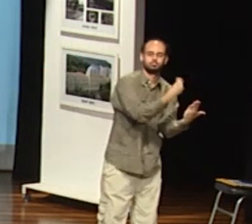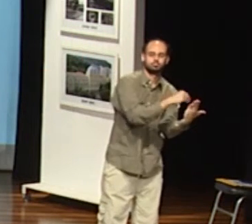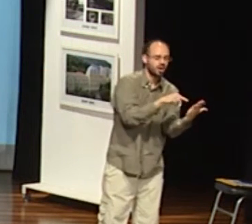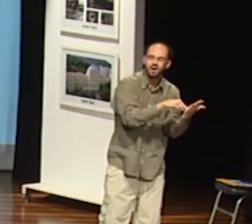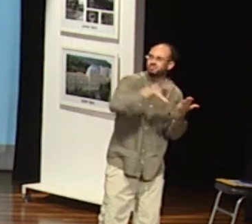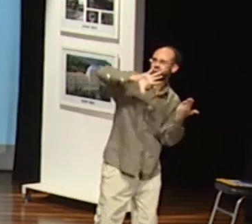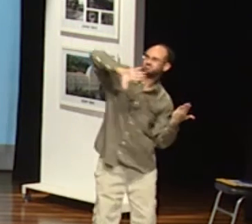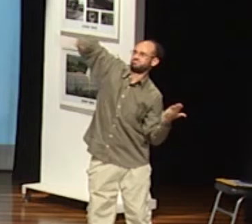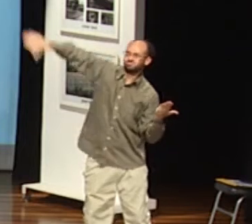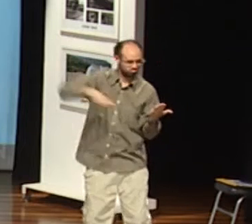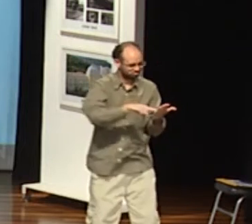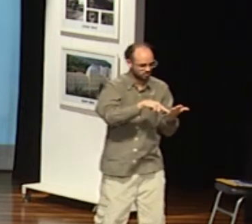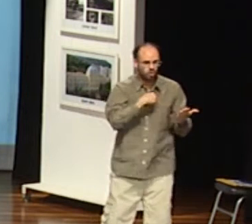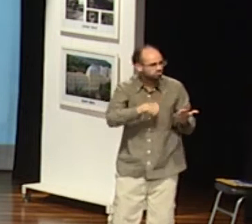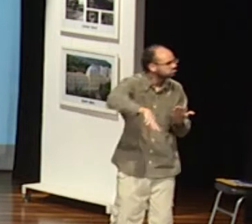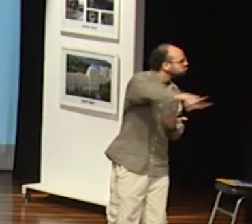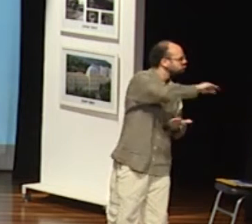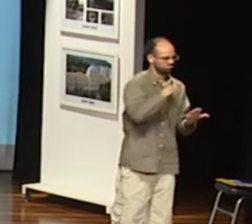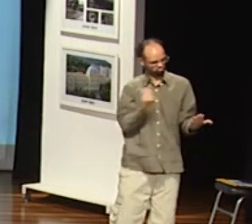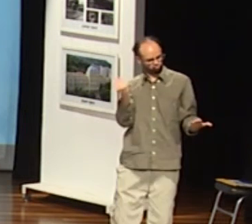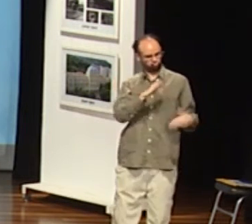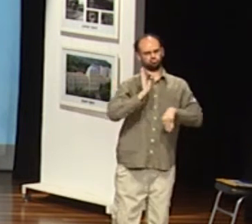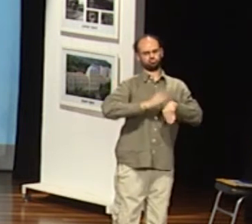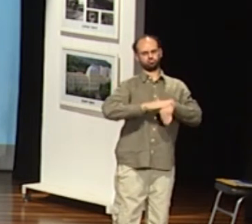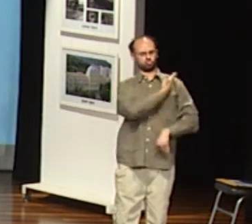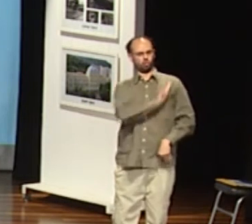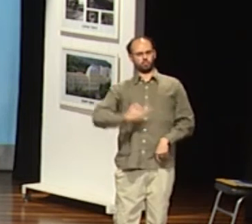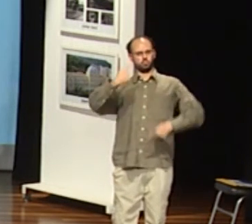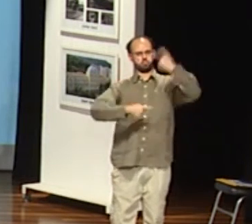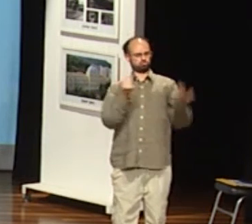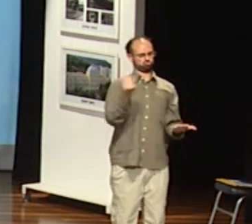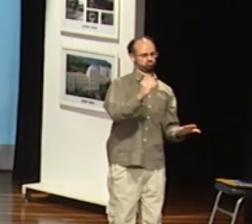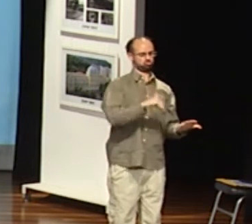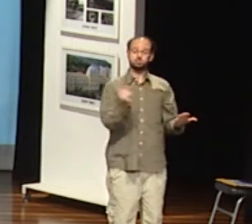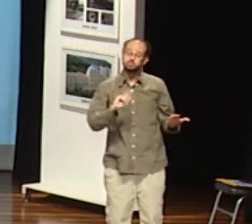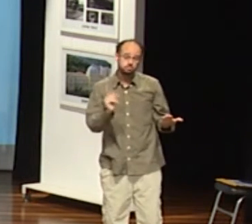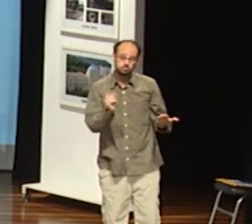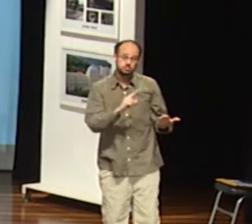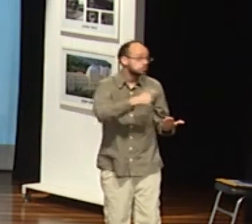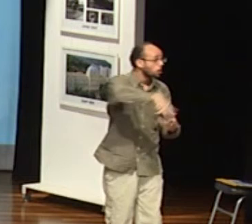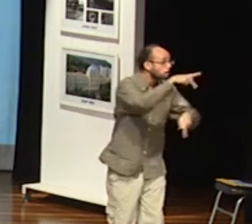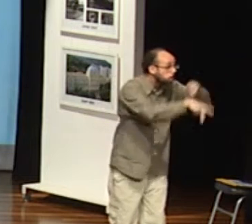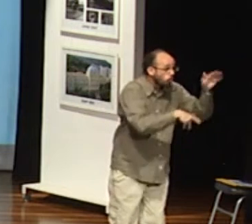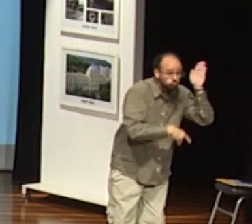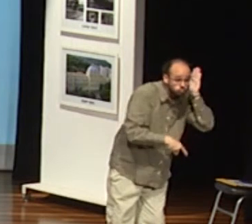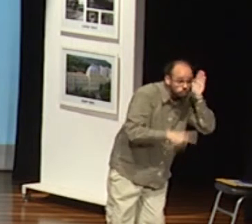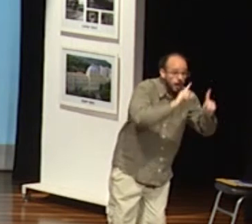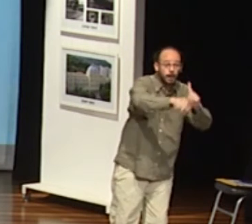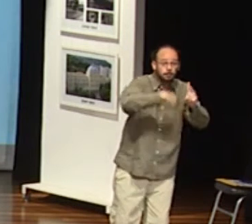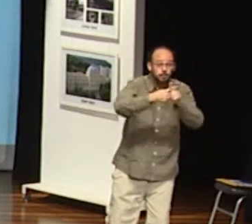as diretrizes da ONU que não podem ser rejeitadas. O